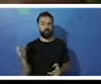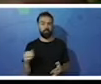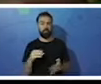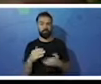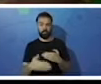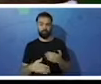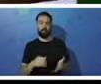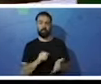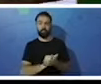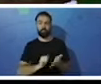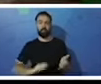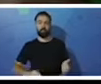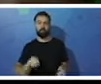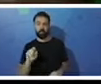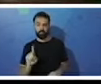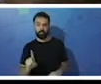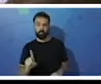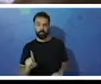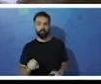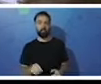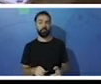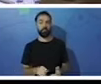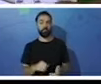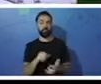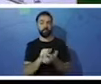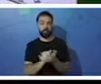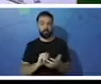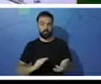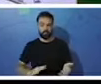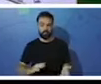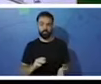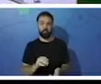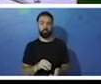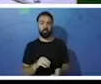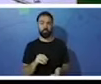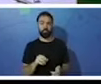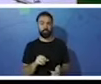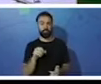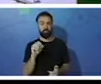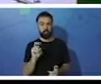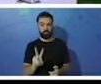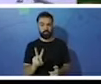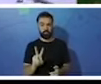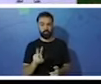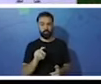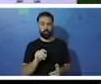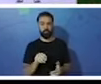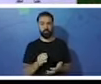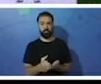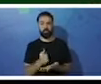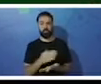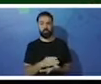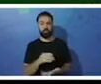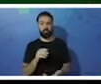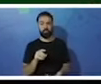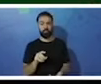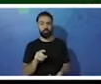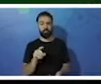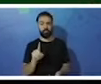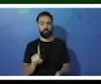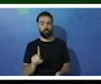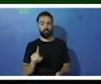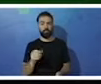tarefa, apenas o exercício 2, na página 188. Tudo bem? Então vamos